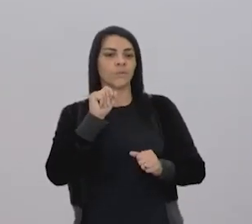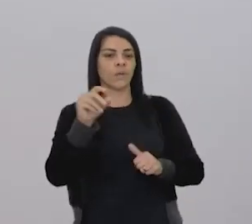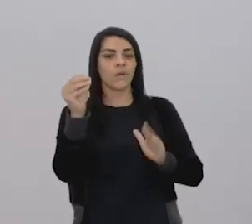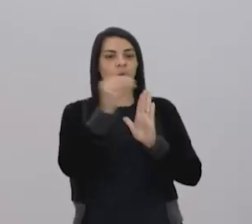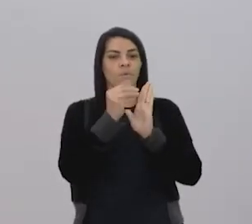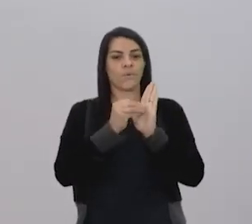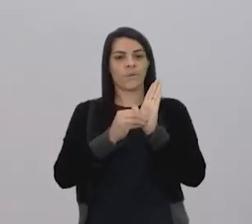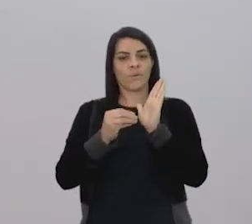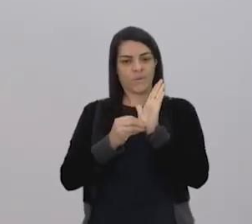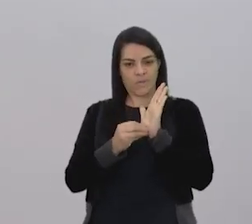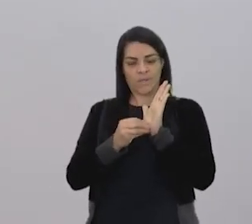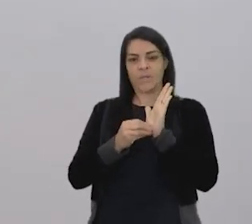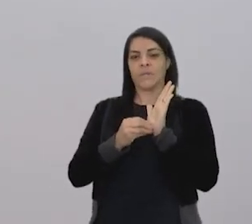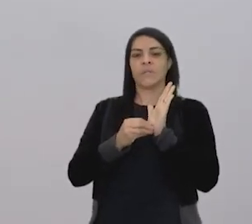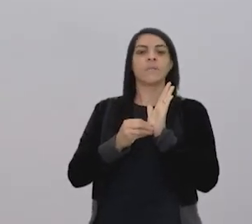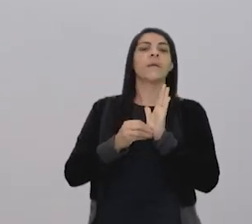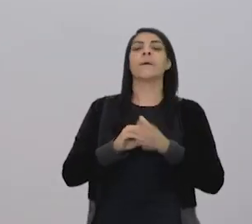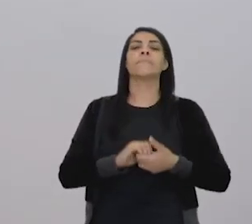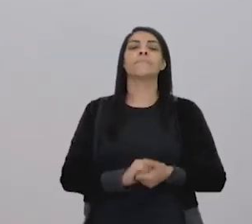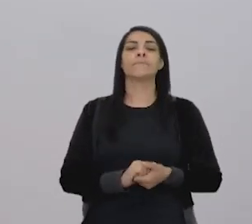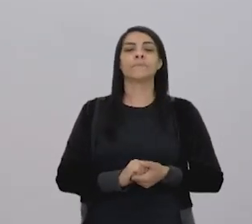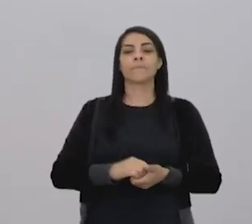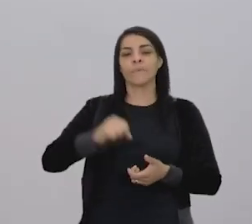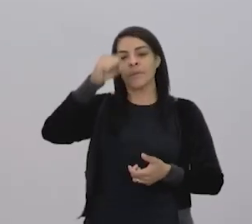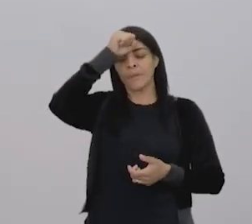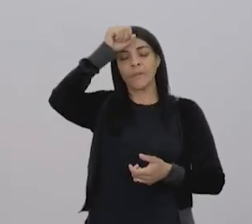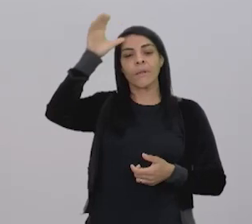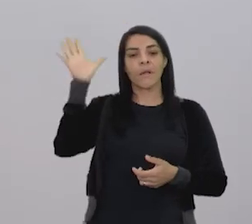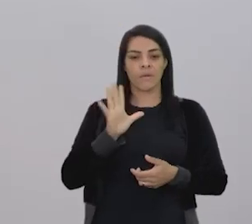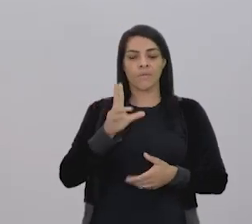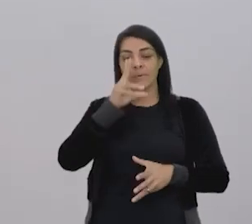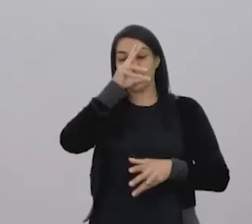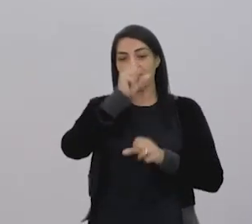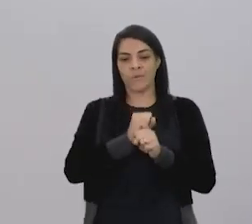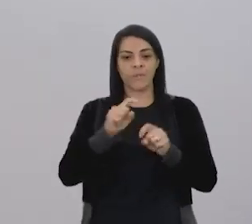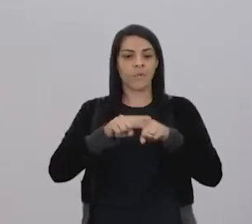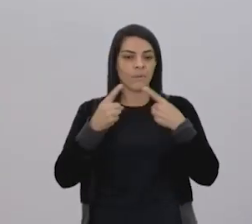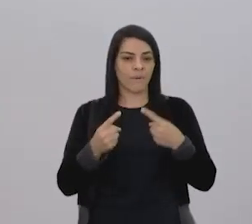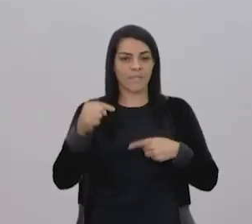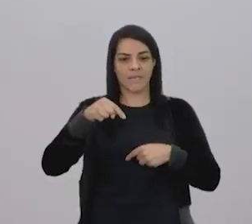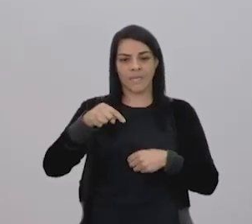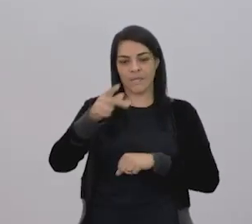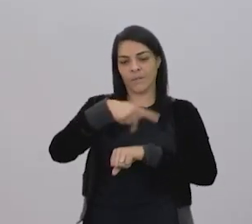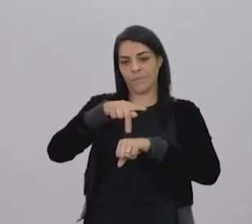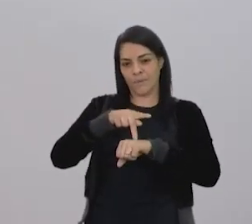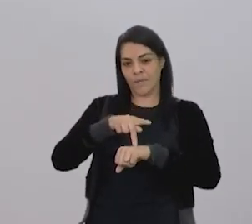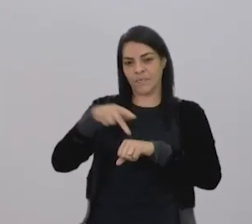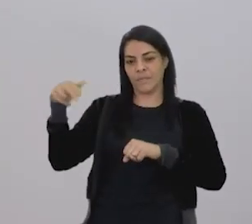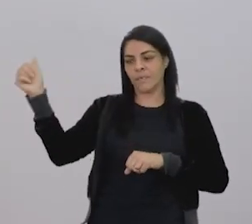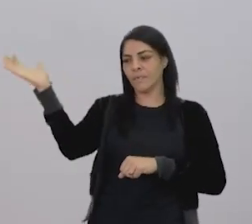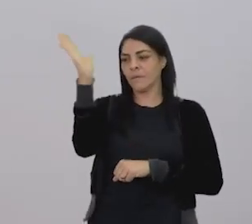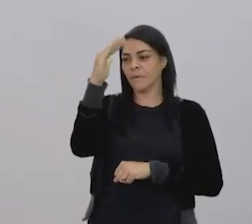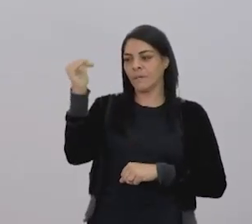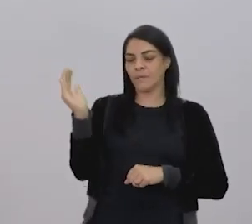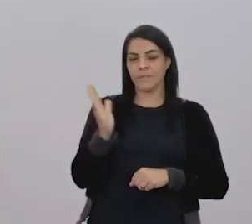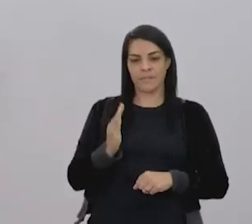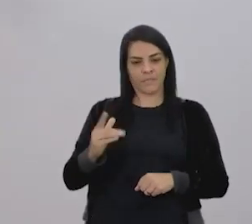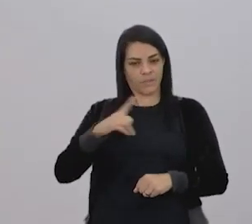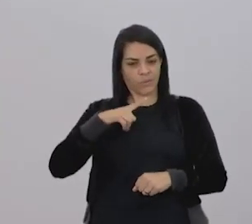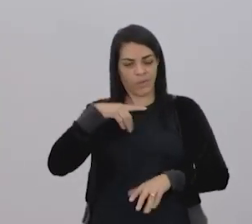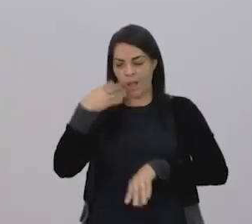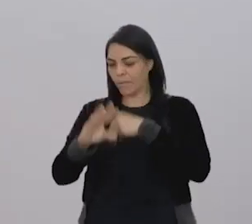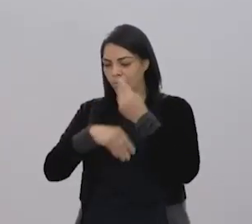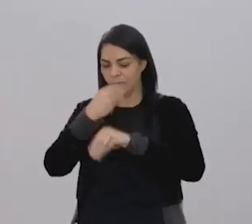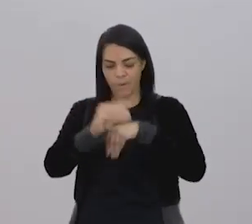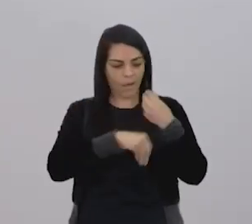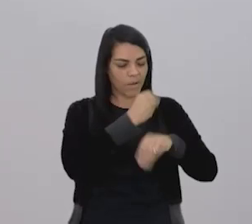de herança africana bastante forte. Mas não só isso. Aqui o Brasil é um caldo cultural realmente muito grande, uma grande